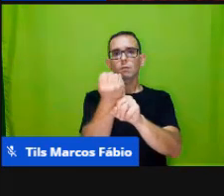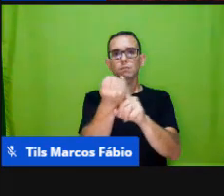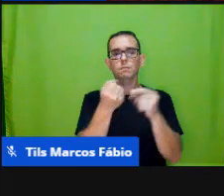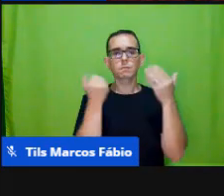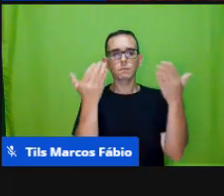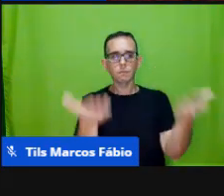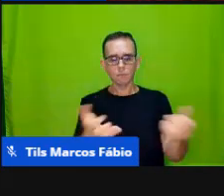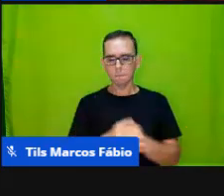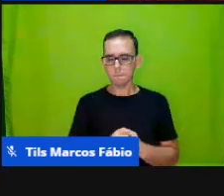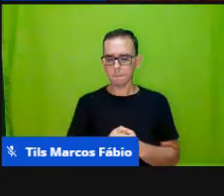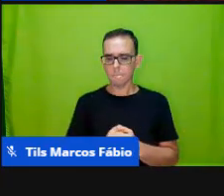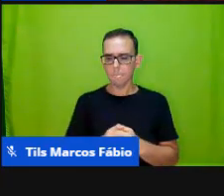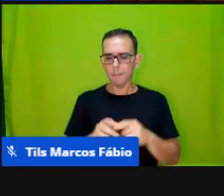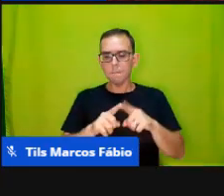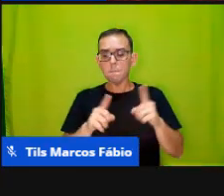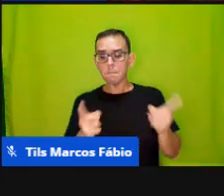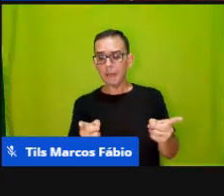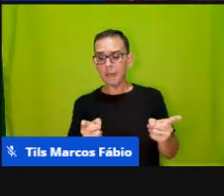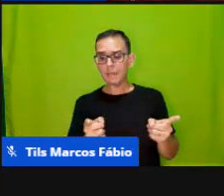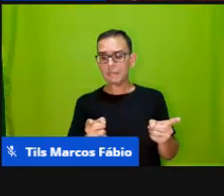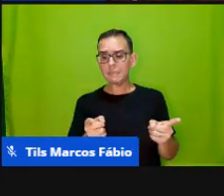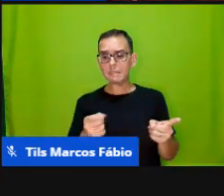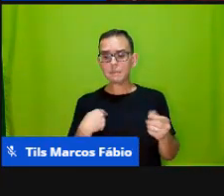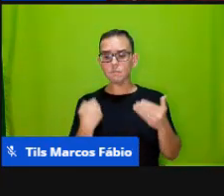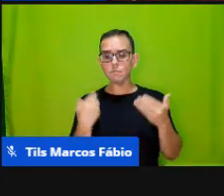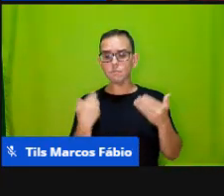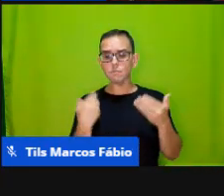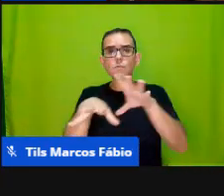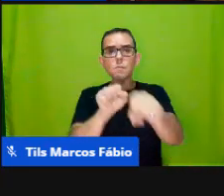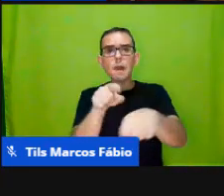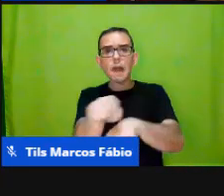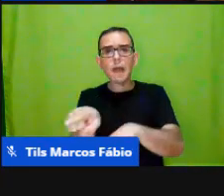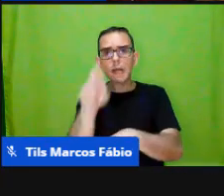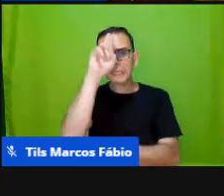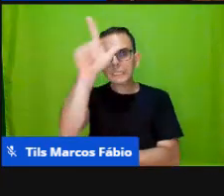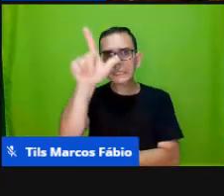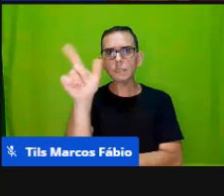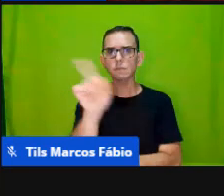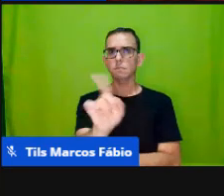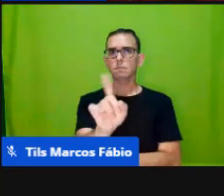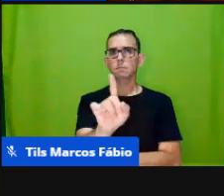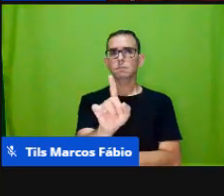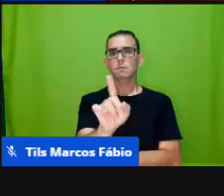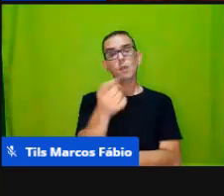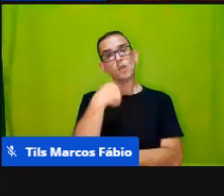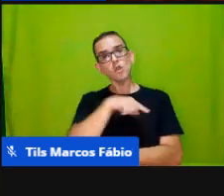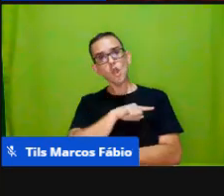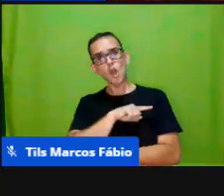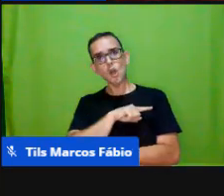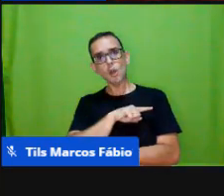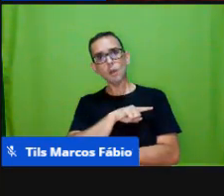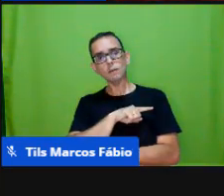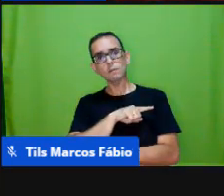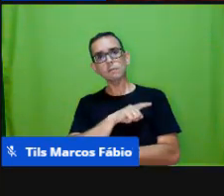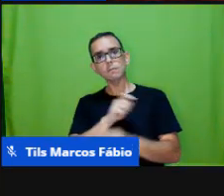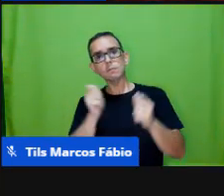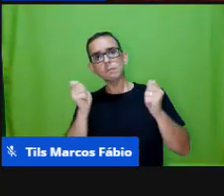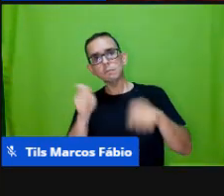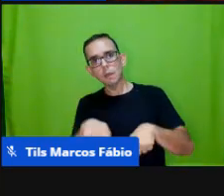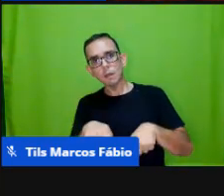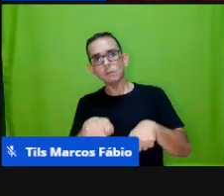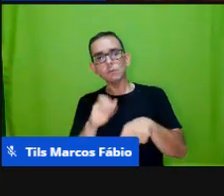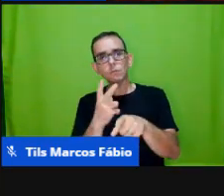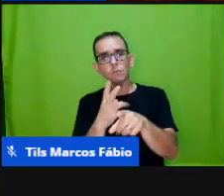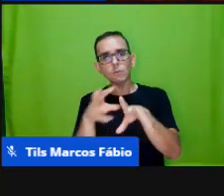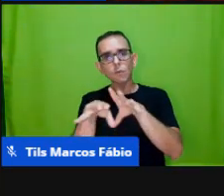Ah, mas eu não estou aqui para isso, para formar líder. Não, não estamos para formar líder. Nós estamos também, não estamos aqui para formar campeões,